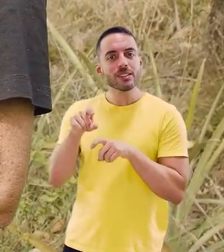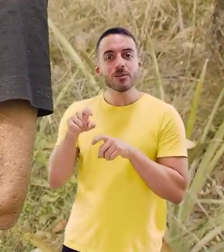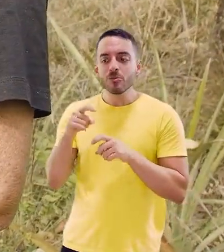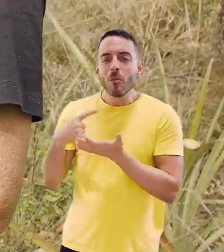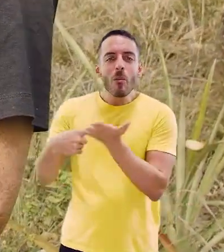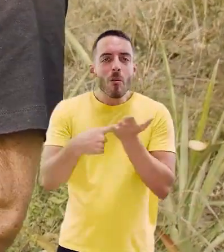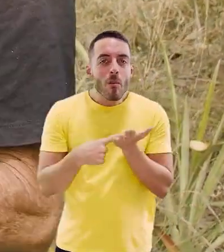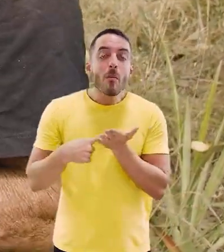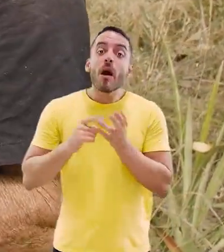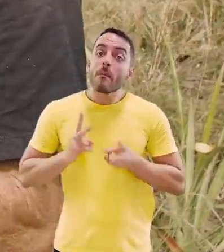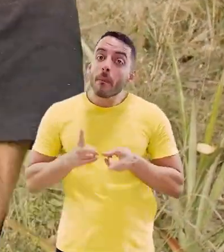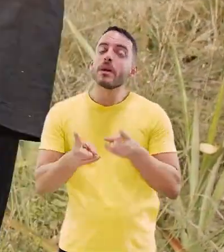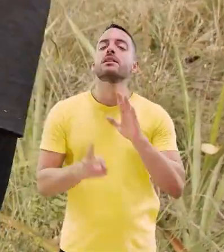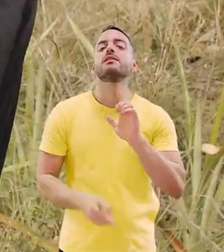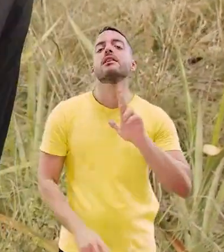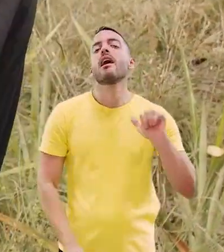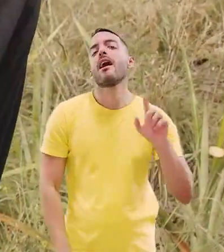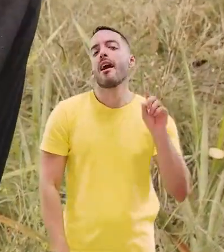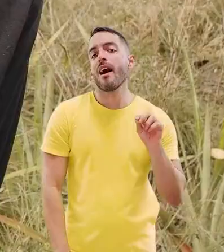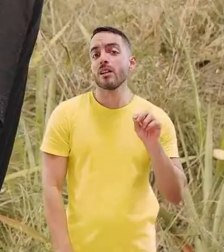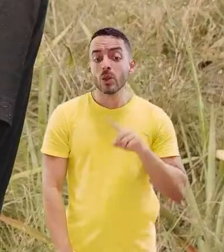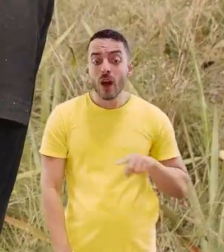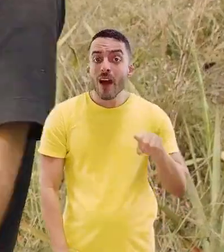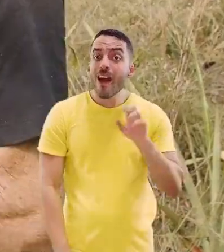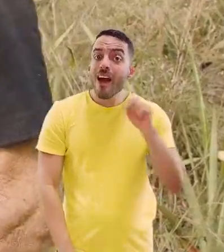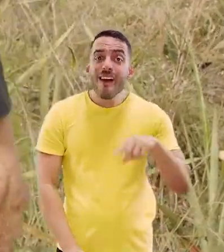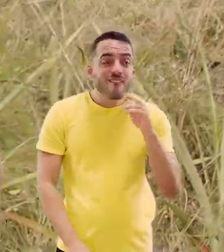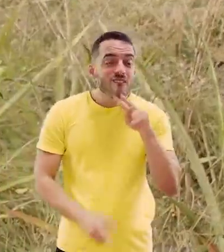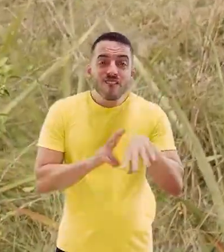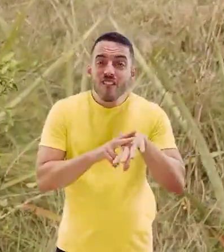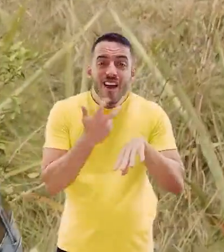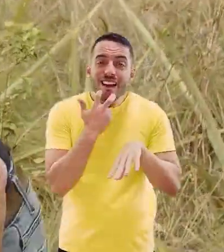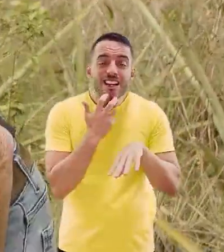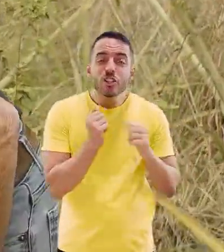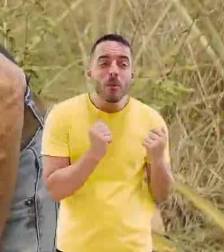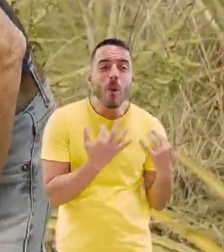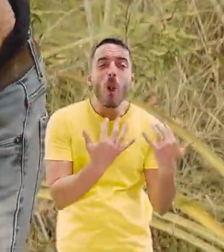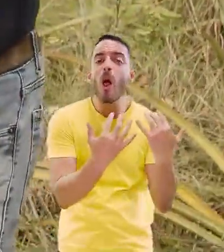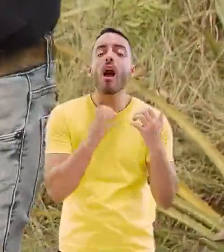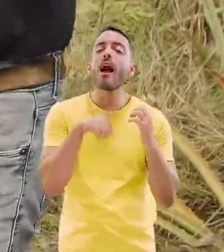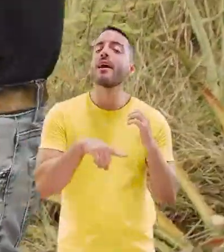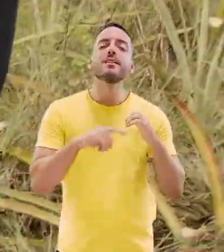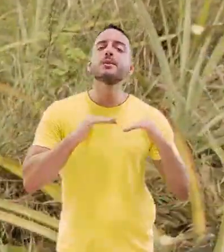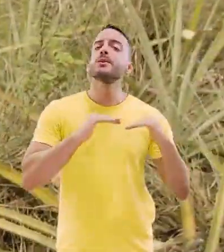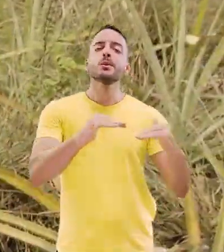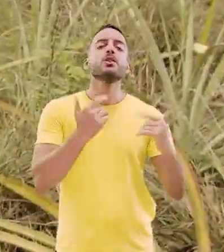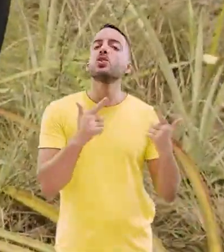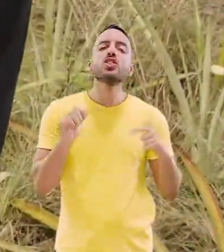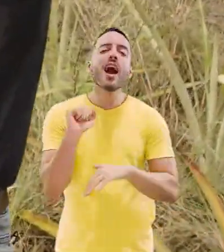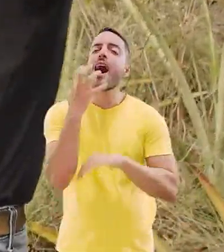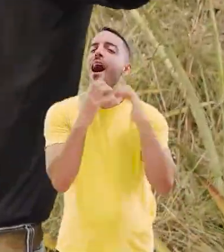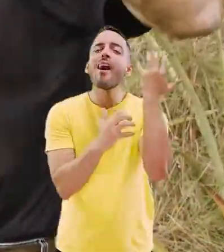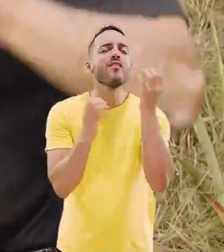cerrado. Então, essa grama, aqui era tudo grama, não tinha um fiapo, um fiozinho de nem arvorinha igual essa aqui não tinha. Era só